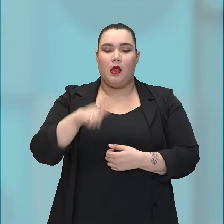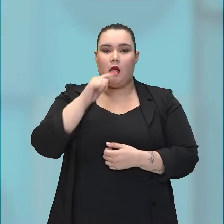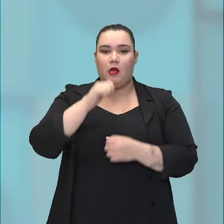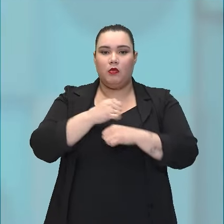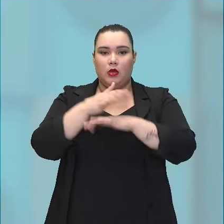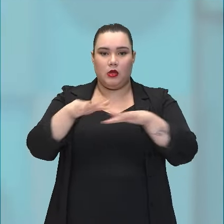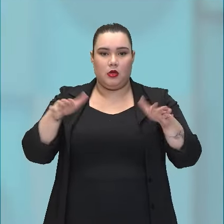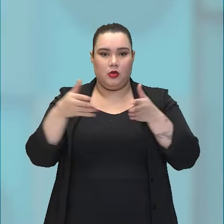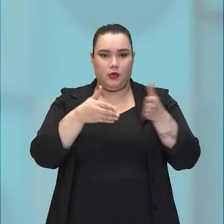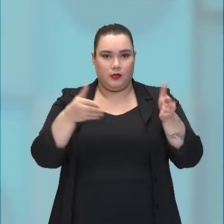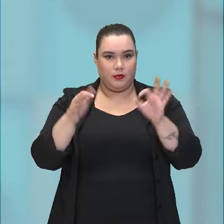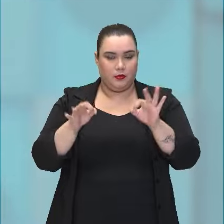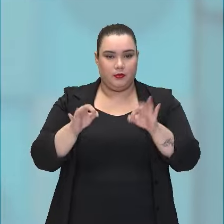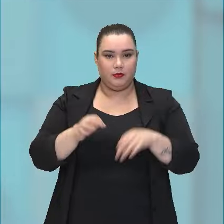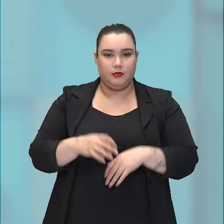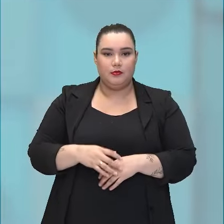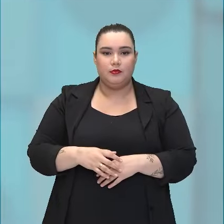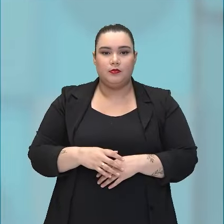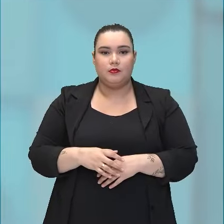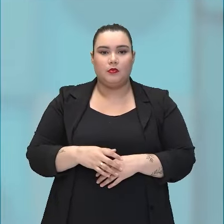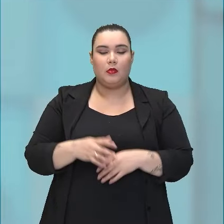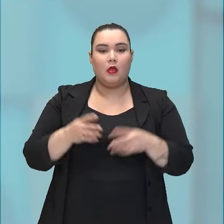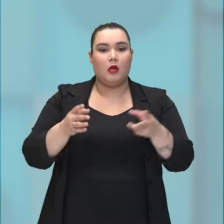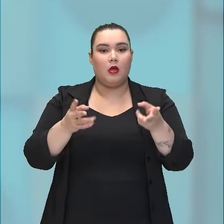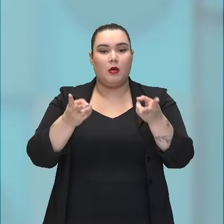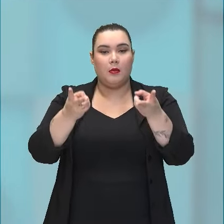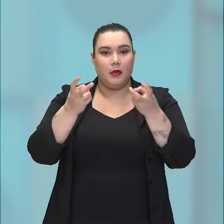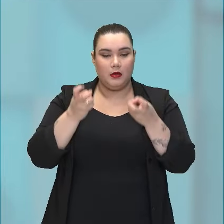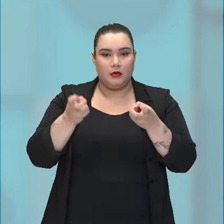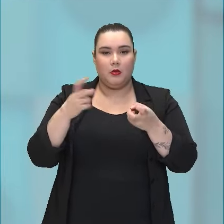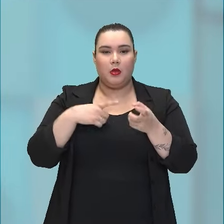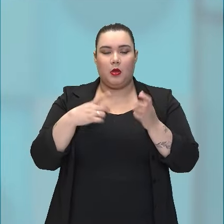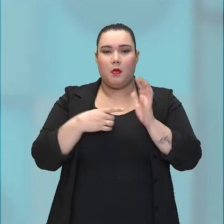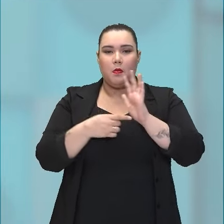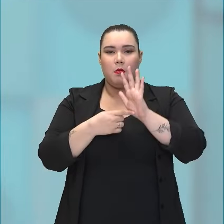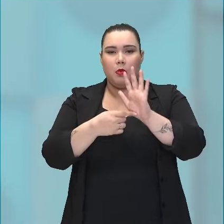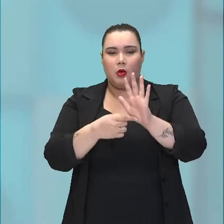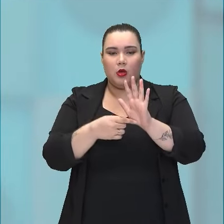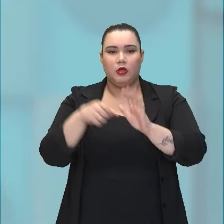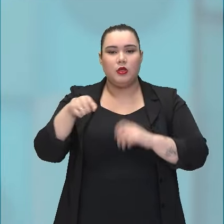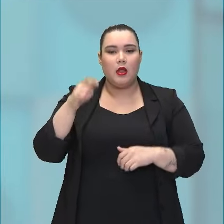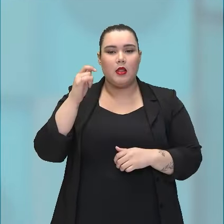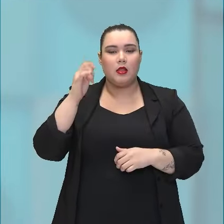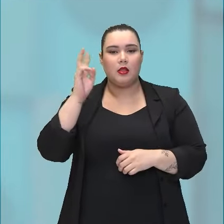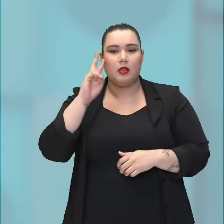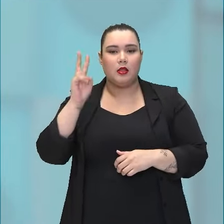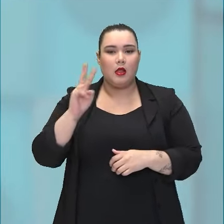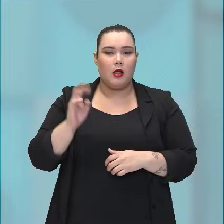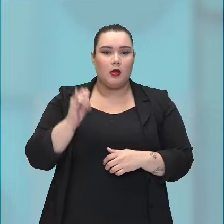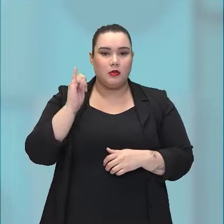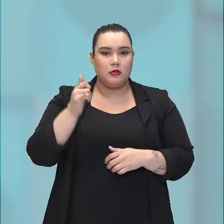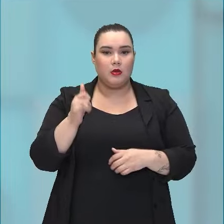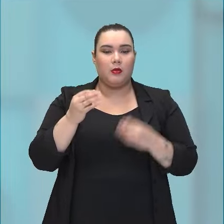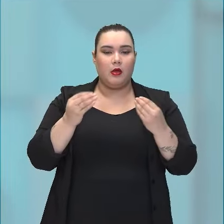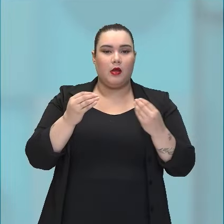rio, certo? Perceba que ele traz tudo isso, essa narração toda, para contar a origem do diamante.